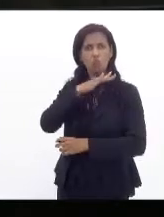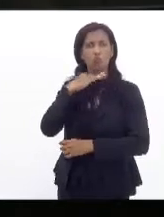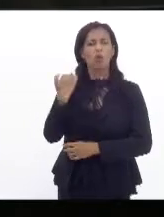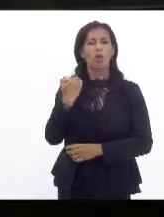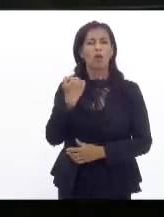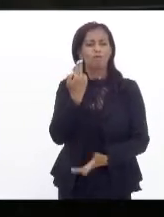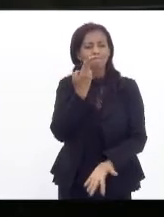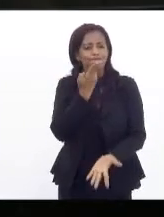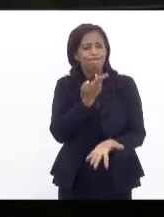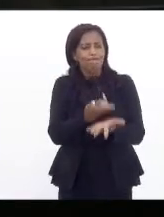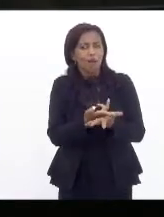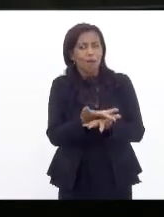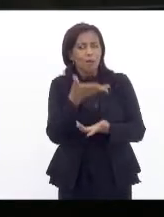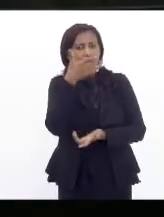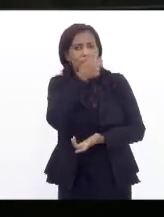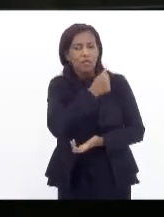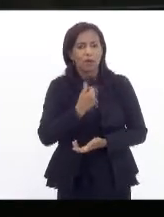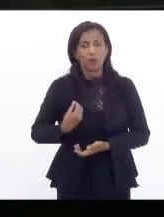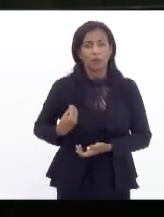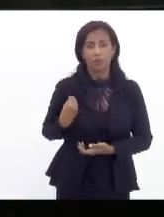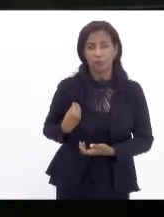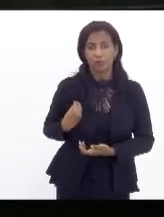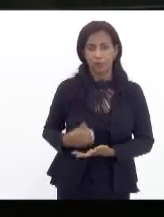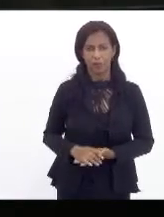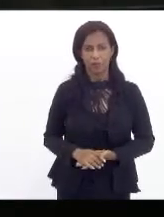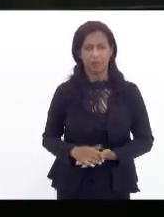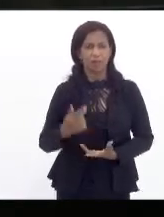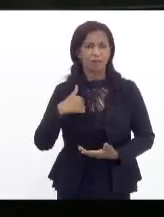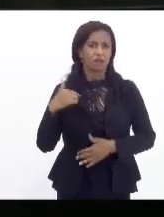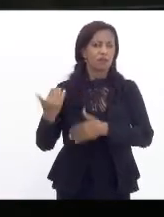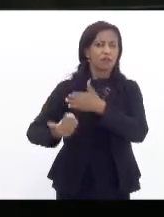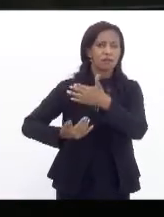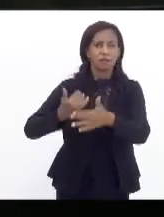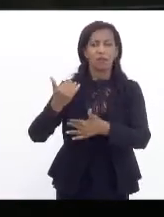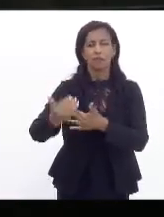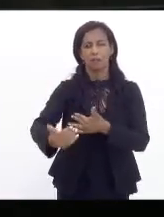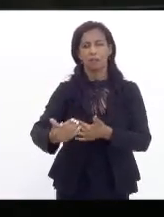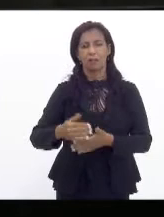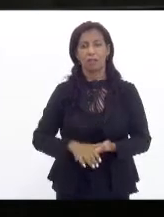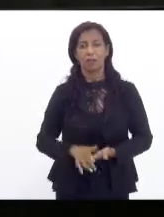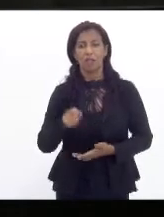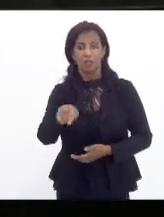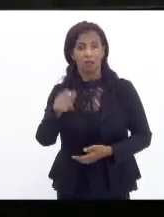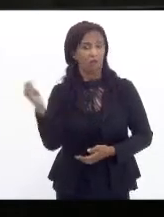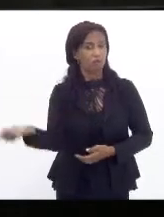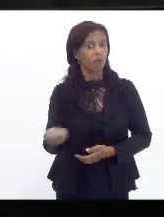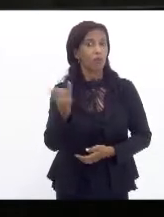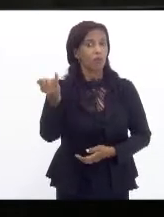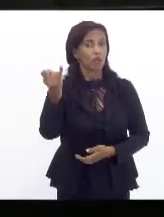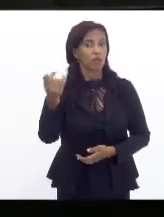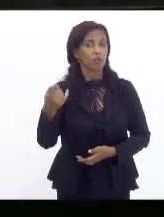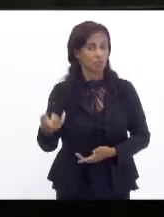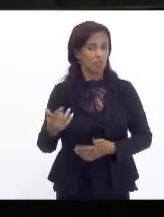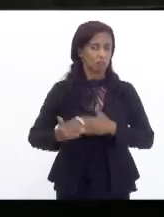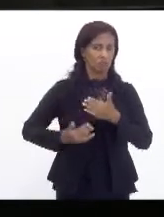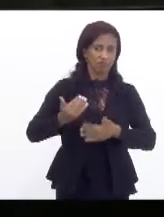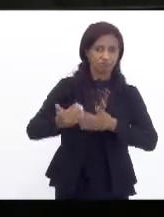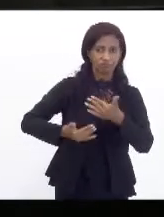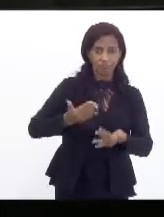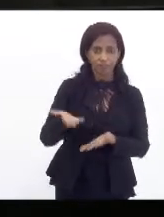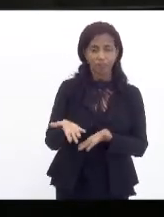para salvar a vida do povo. Mas eu vou muito mais além disso, que isso é importante